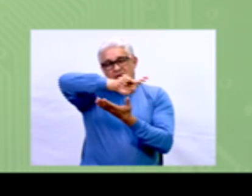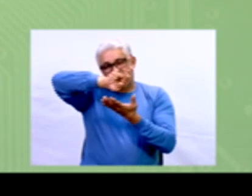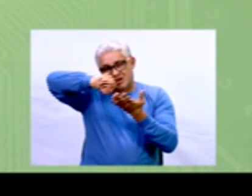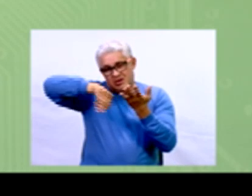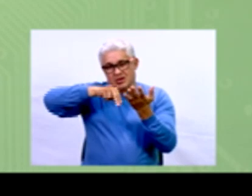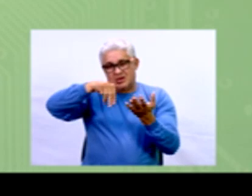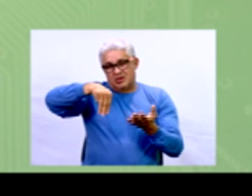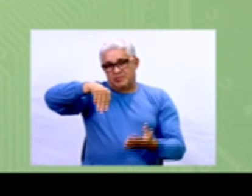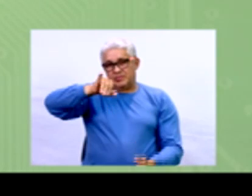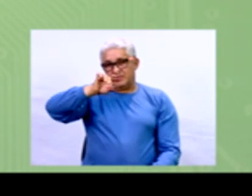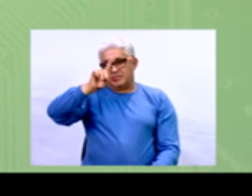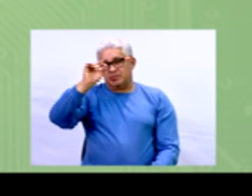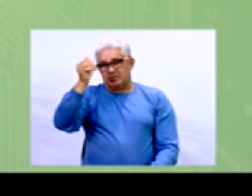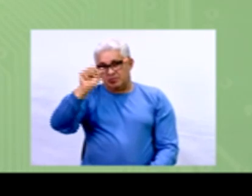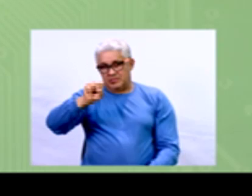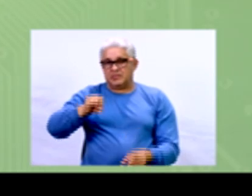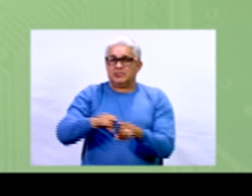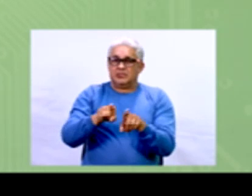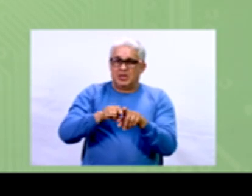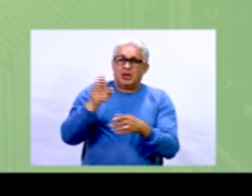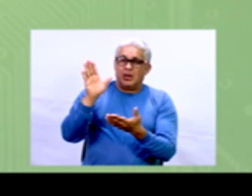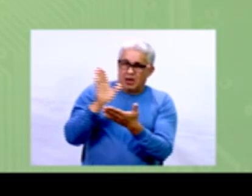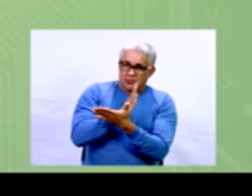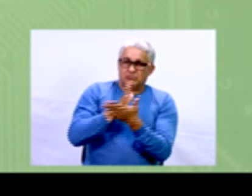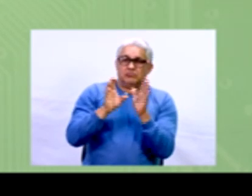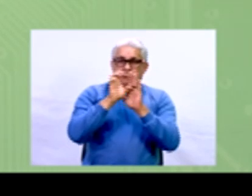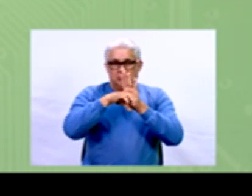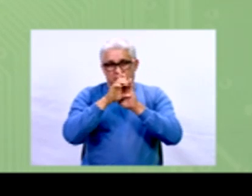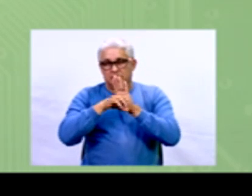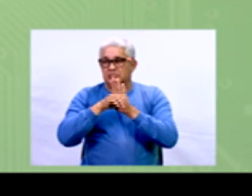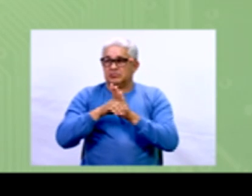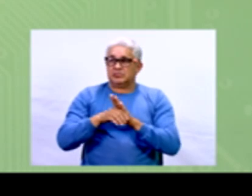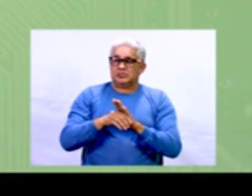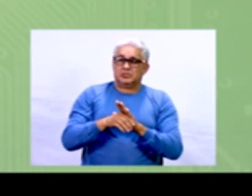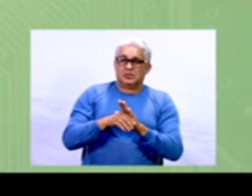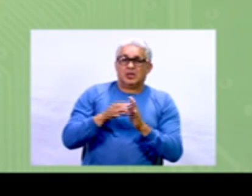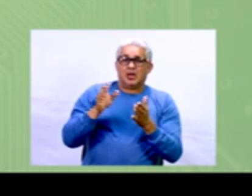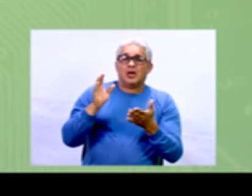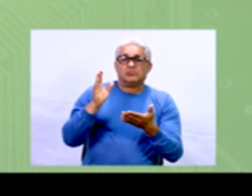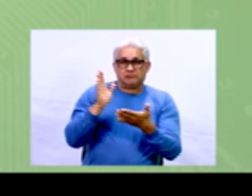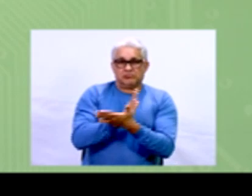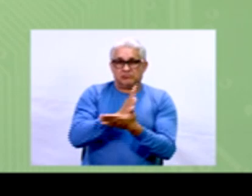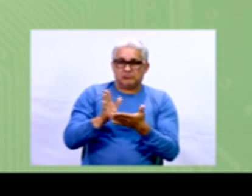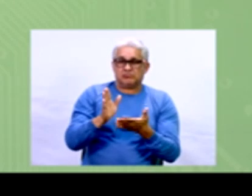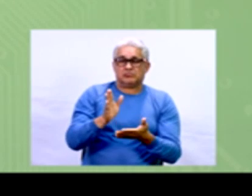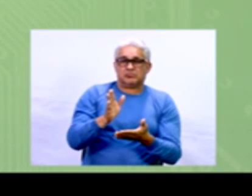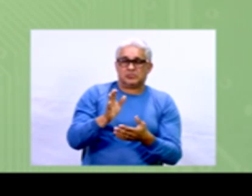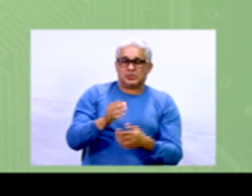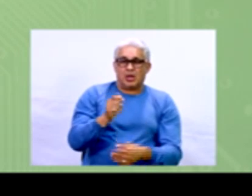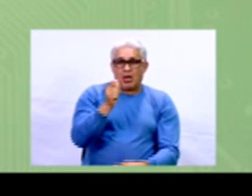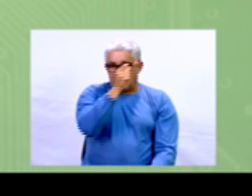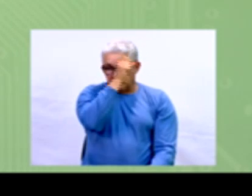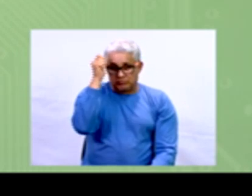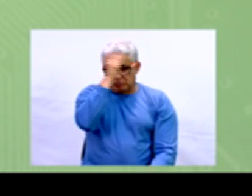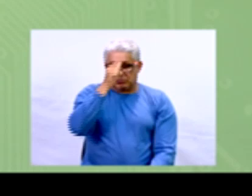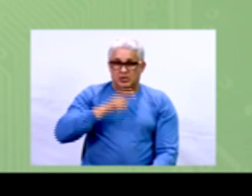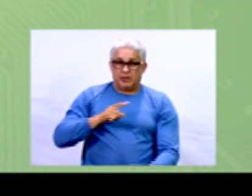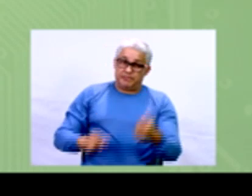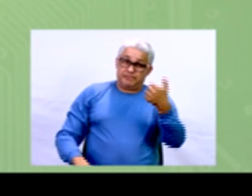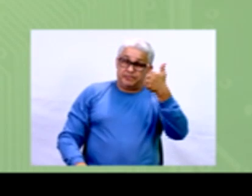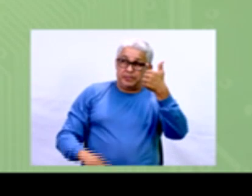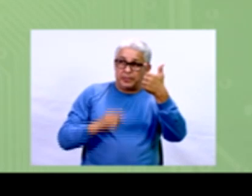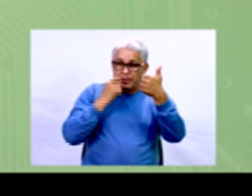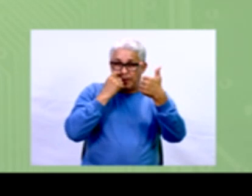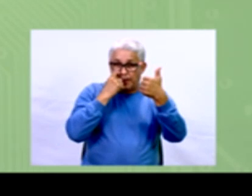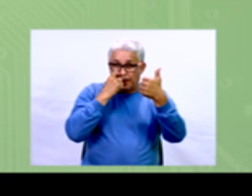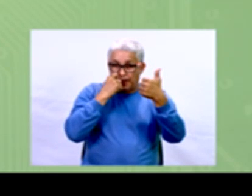vocês algumas definições de multimídia de acordo com alguns autores, de acordo com a literatura. Então, nós temos aqui a primeira, que é